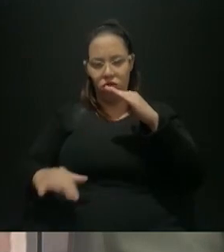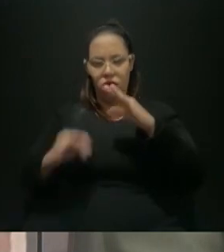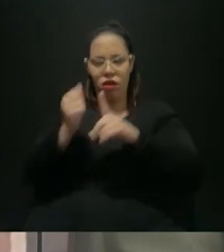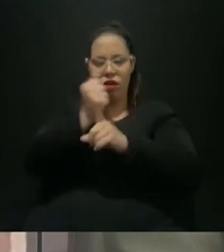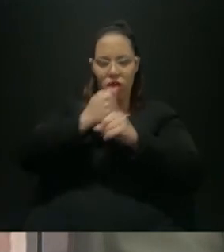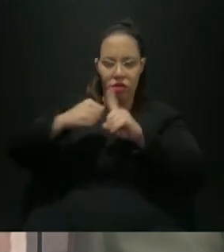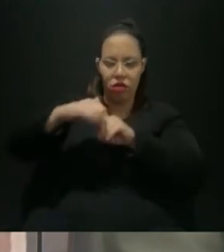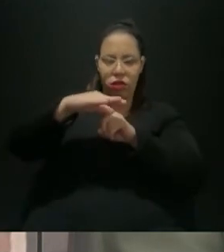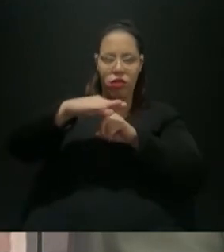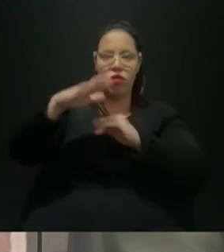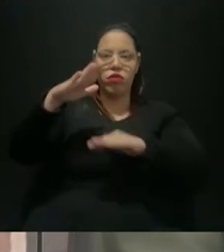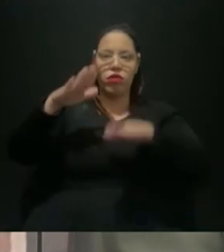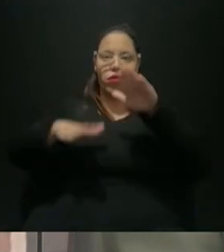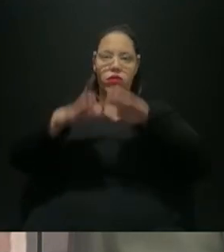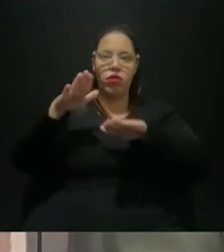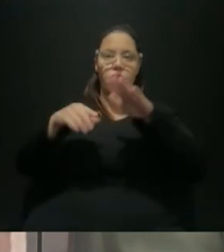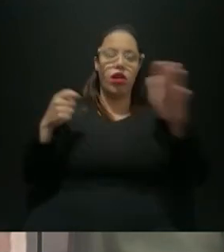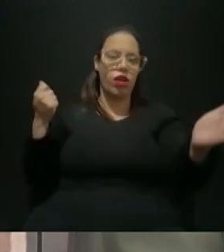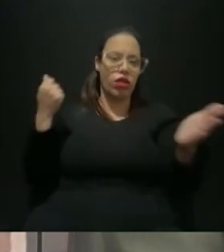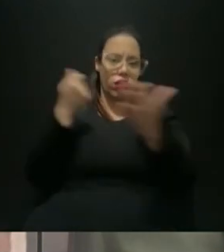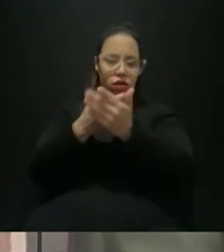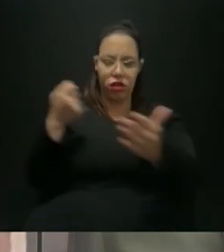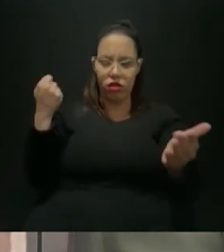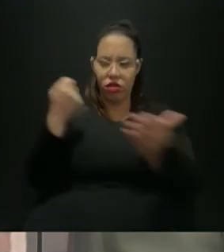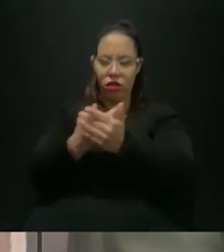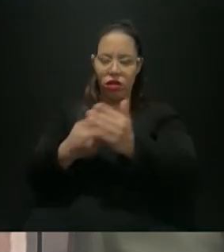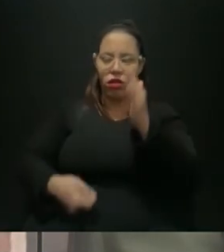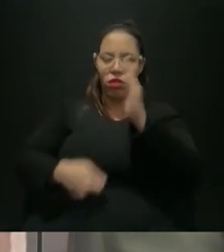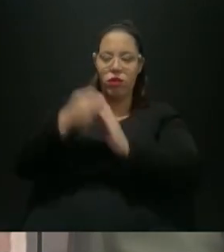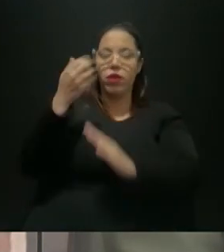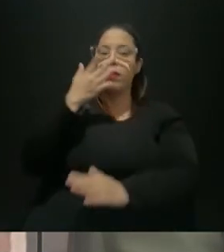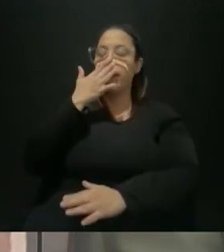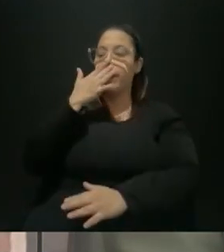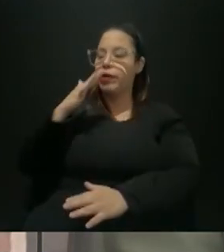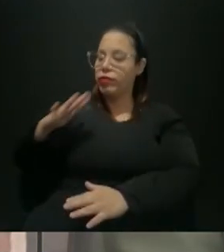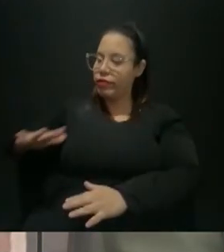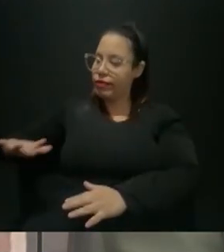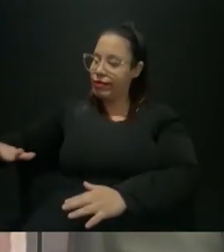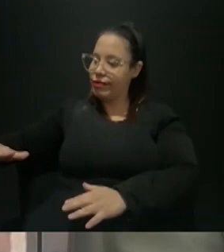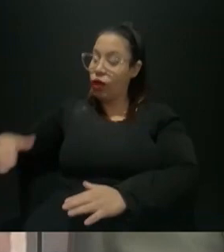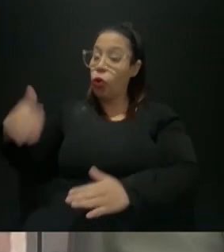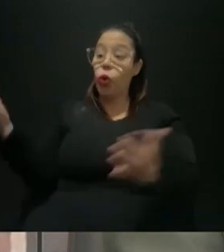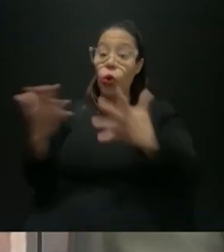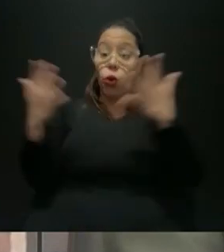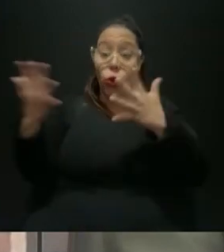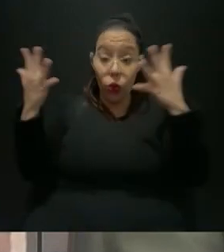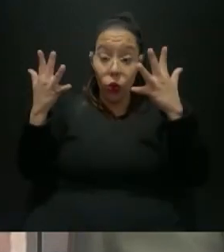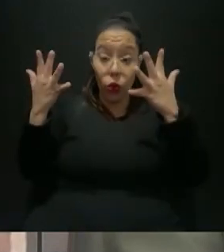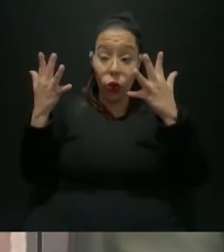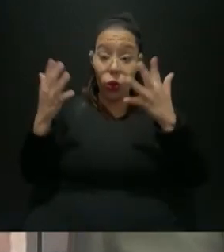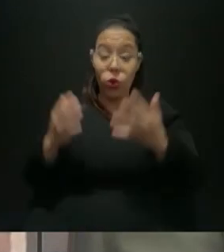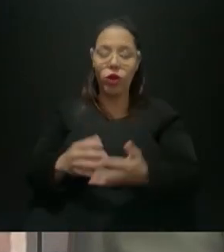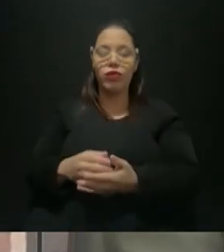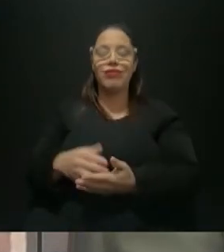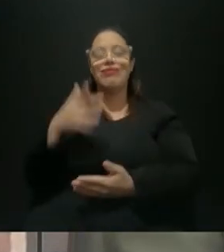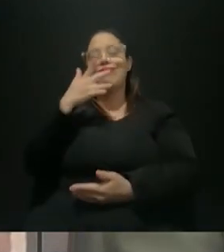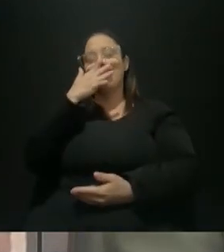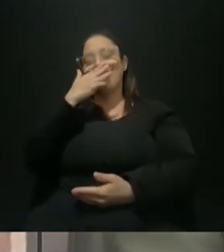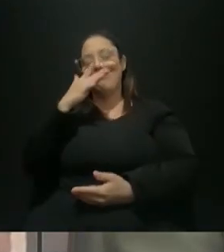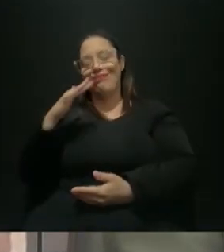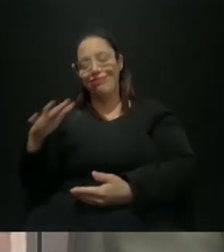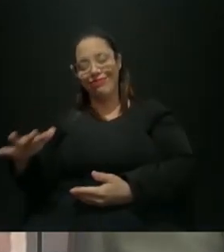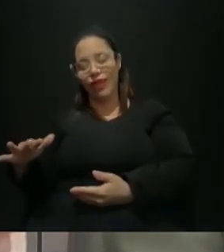é investir na primeira infância. Porque você investir na primeira infância está estimulando essa criança a